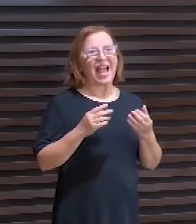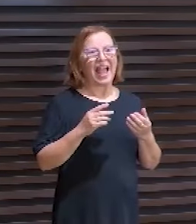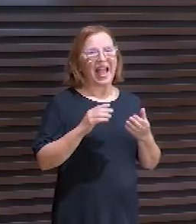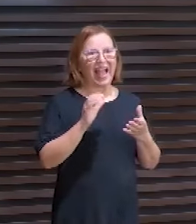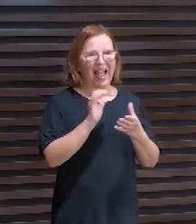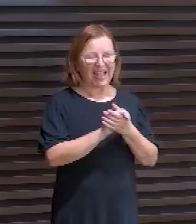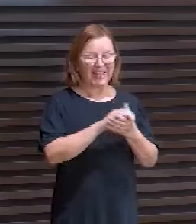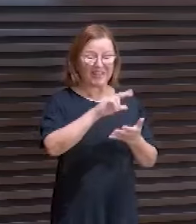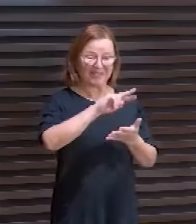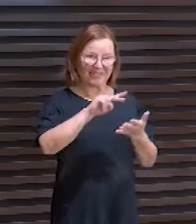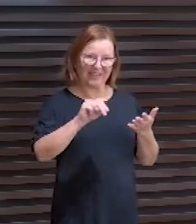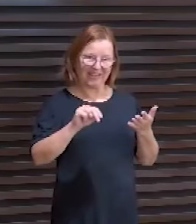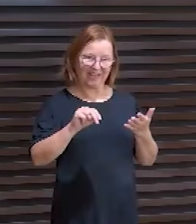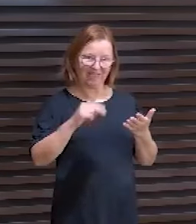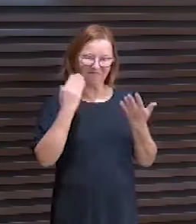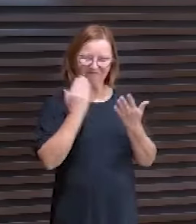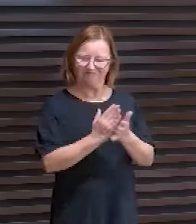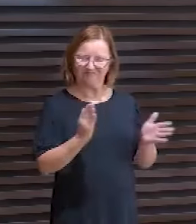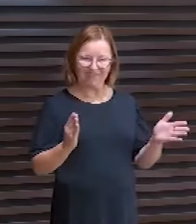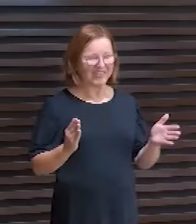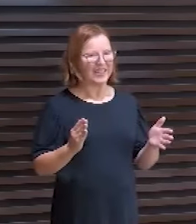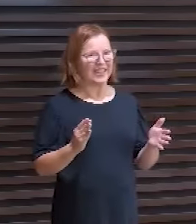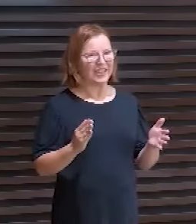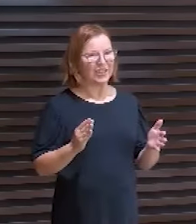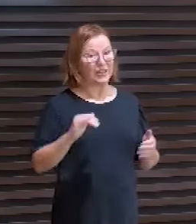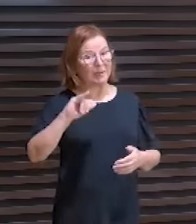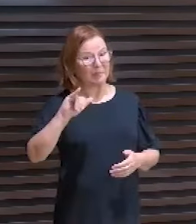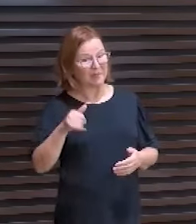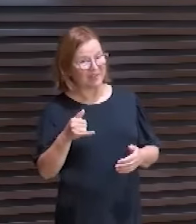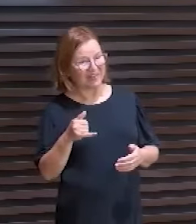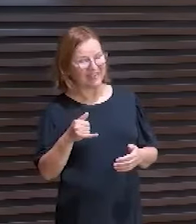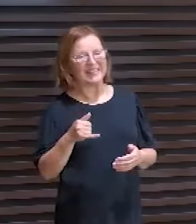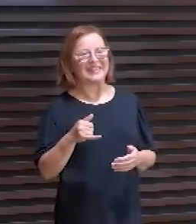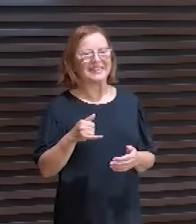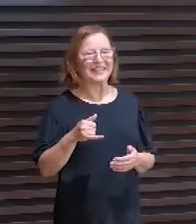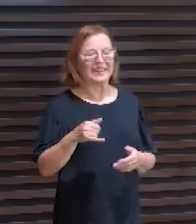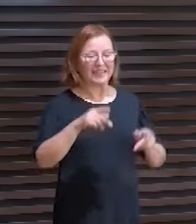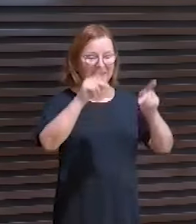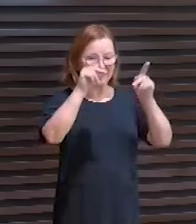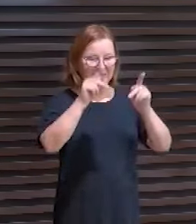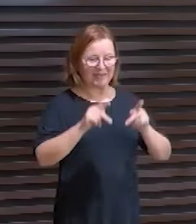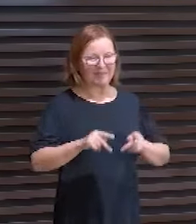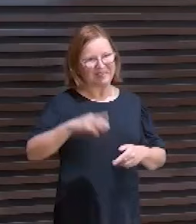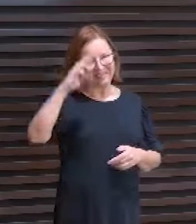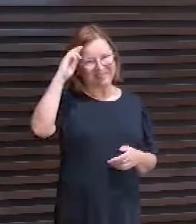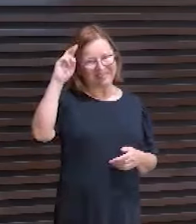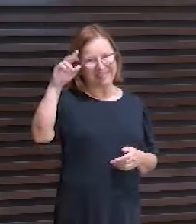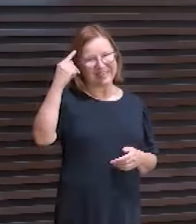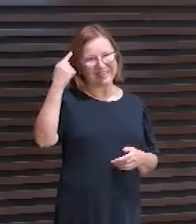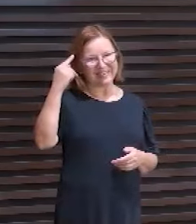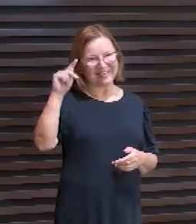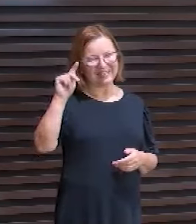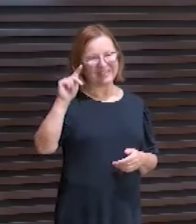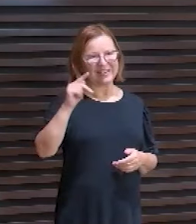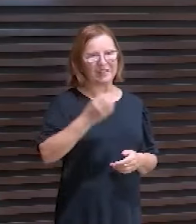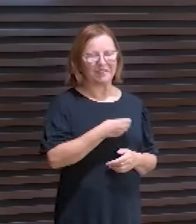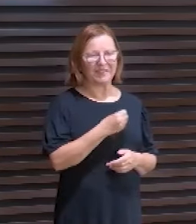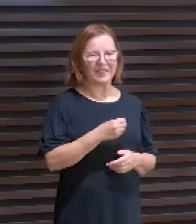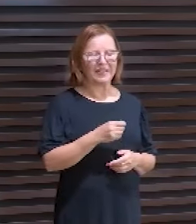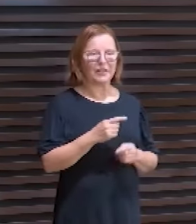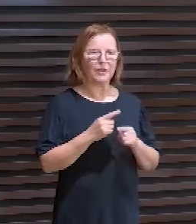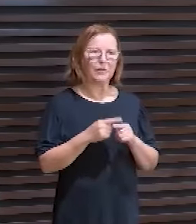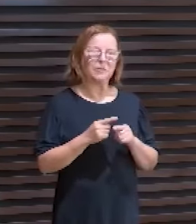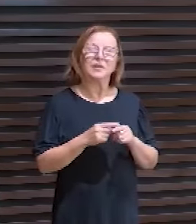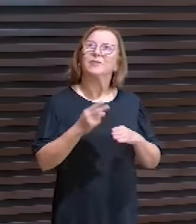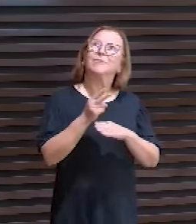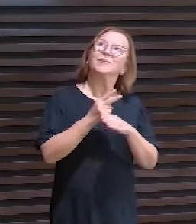deixam de desfrutar dos efeitos da presença do Senhor em seus relacionamentos por não recorrerem